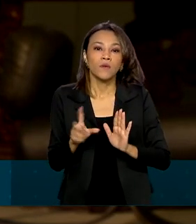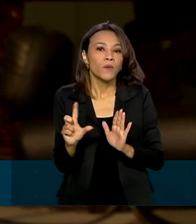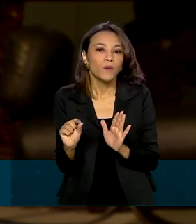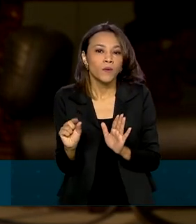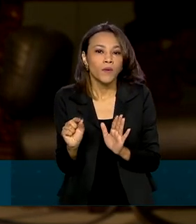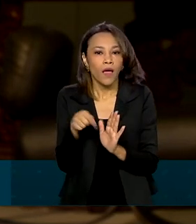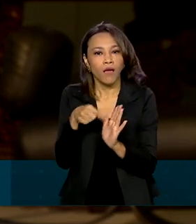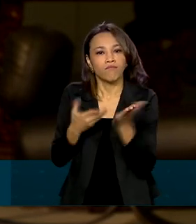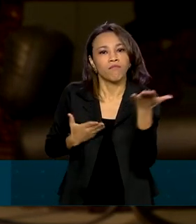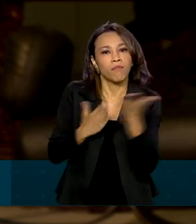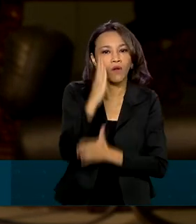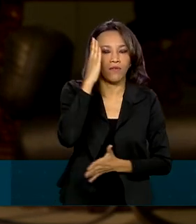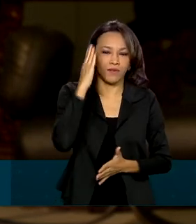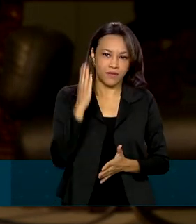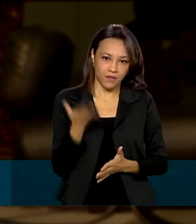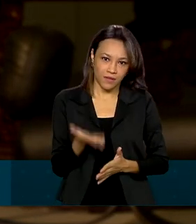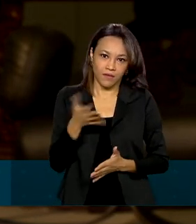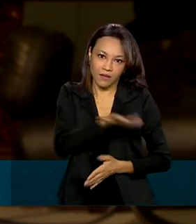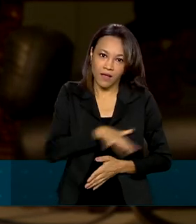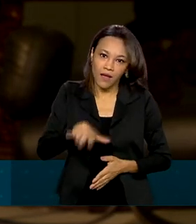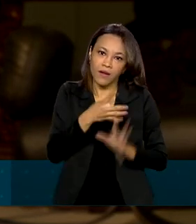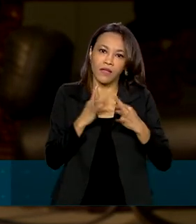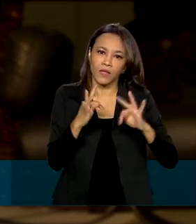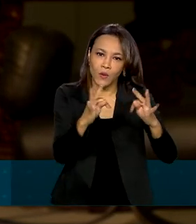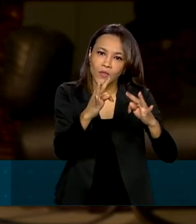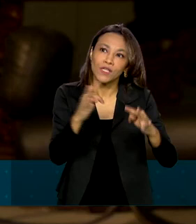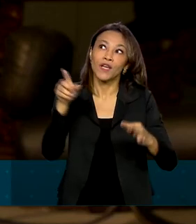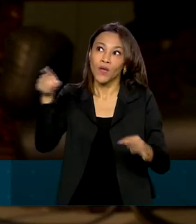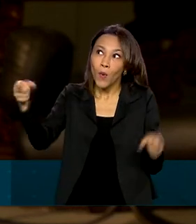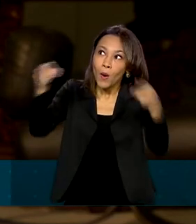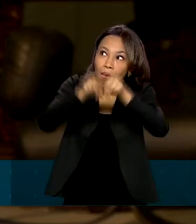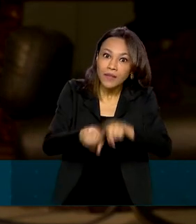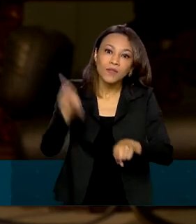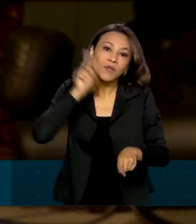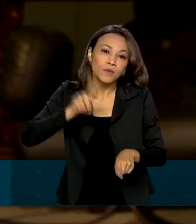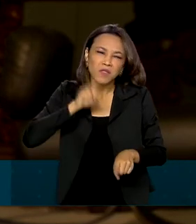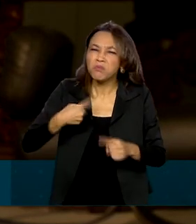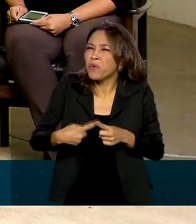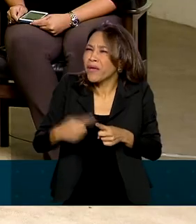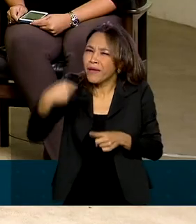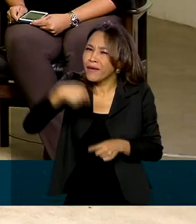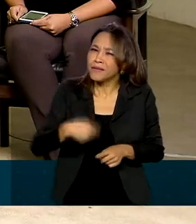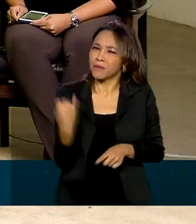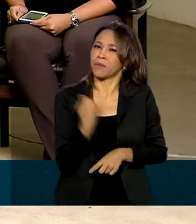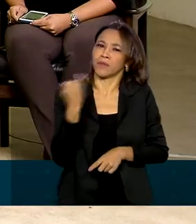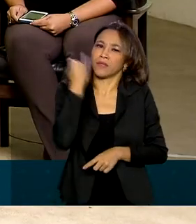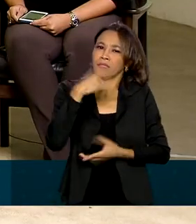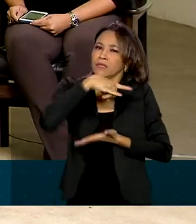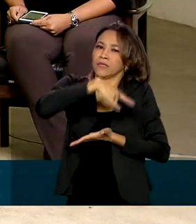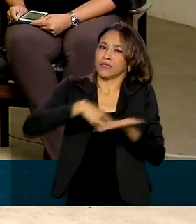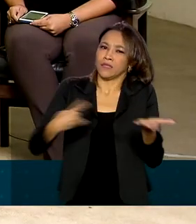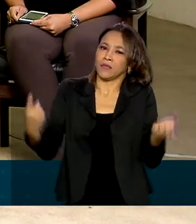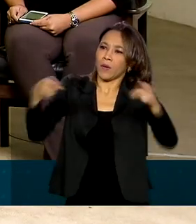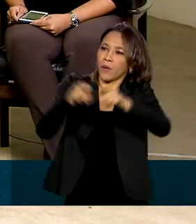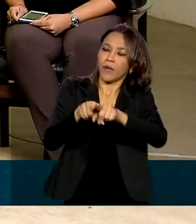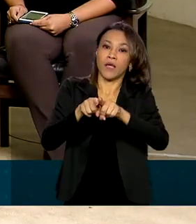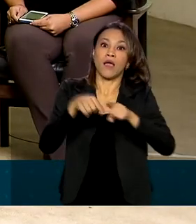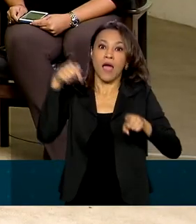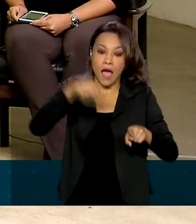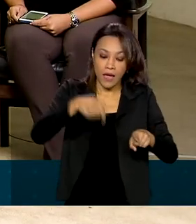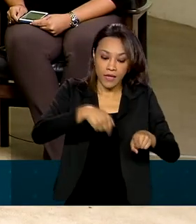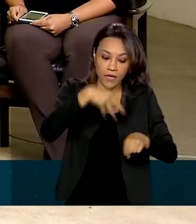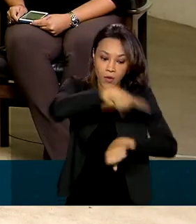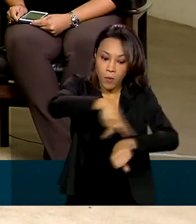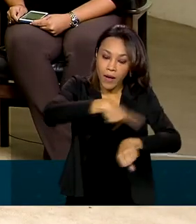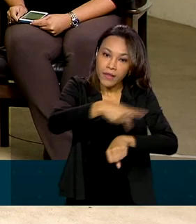aprovação do Acordo de Salvaguardas Tecnológicas com os Estados Unidos. Por que isso é importante? Porque esse acordo, ele permite que o país lance